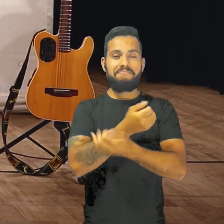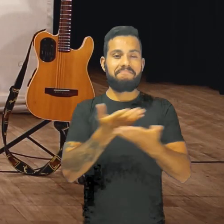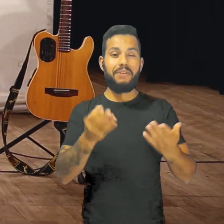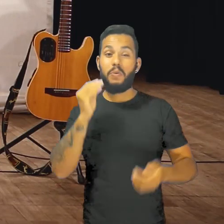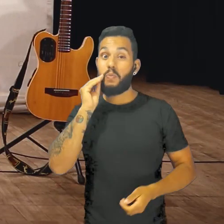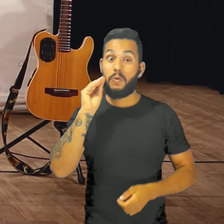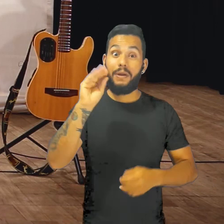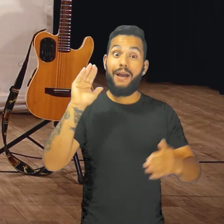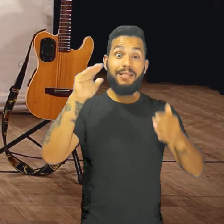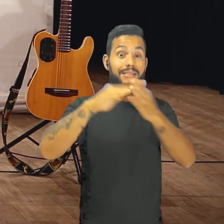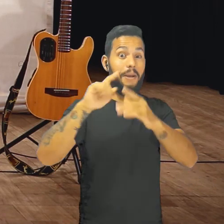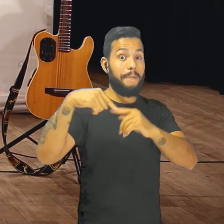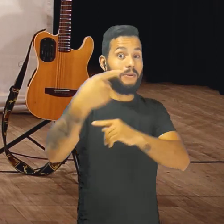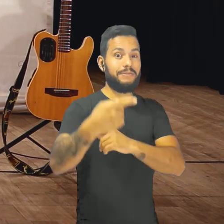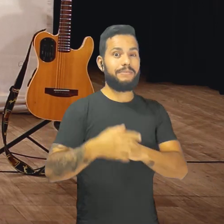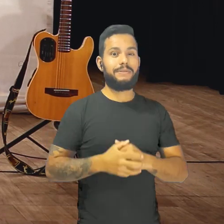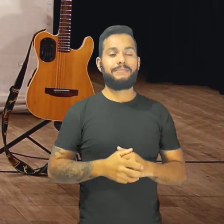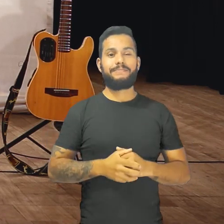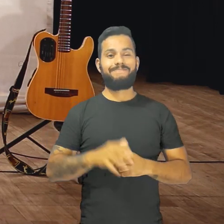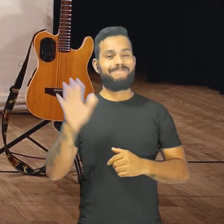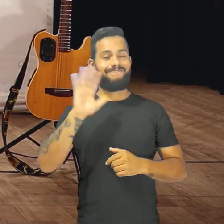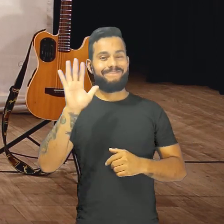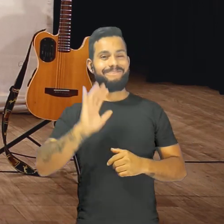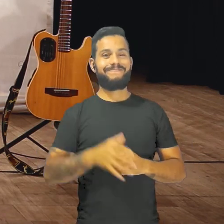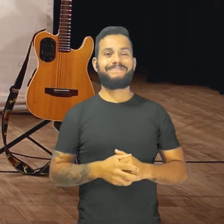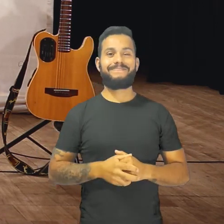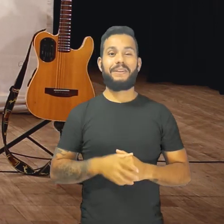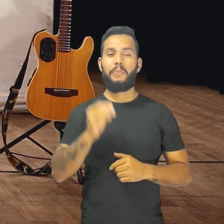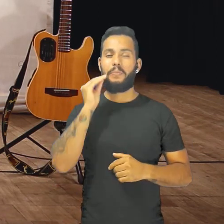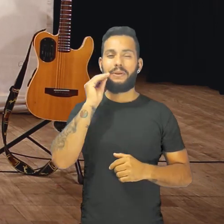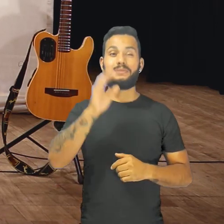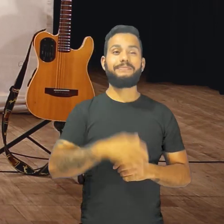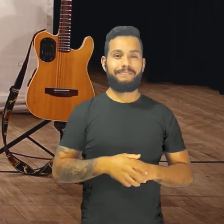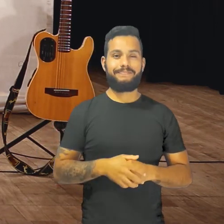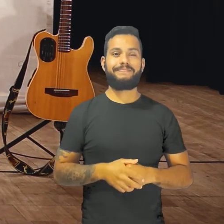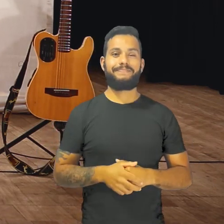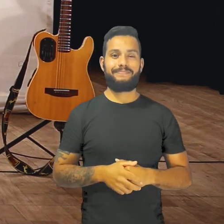até a próxima. Até a próxima. Um beijo.